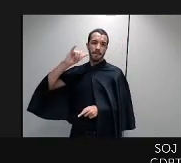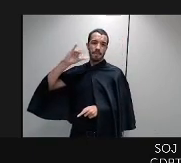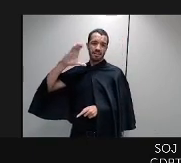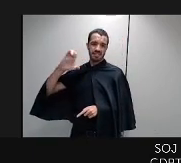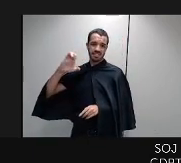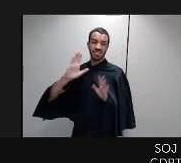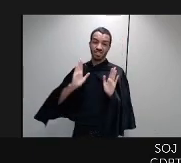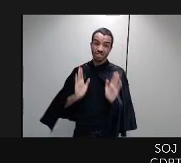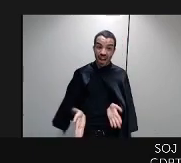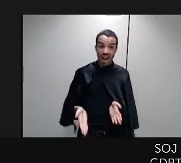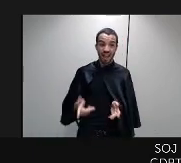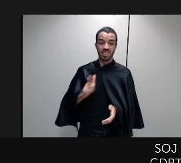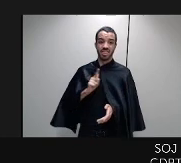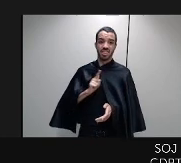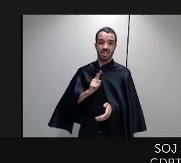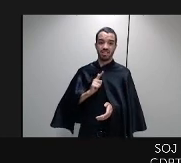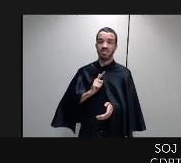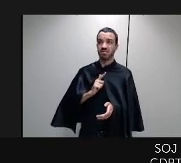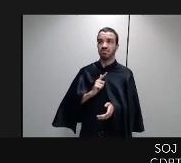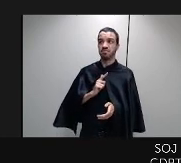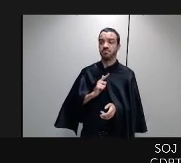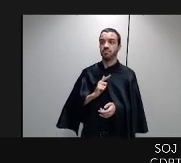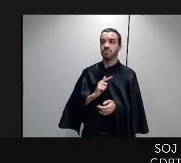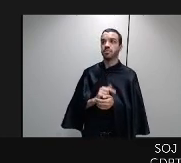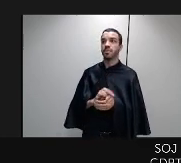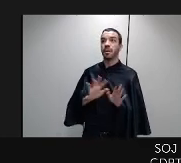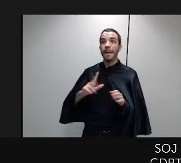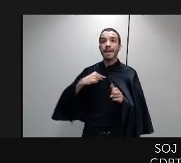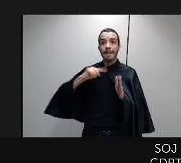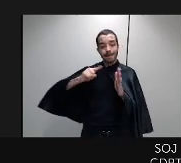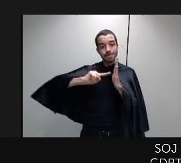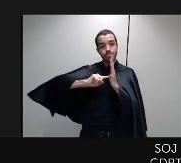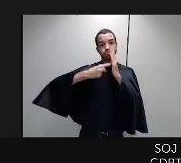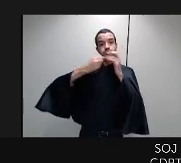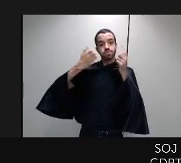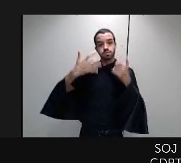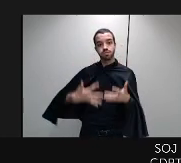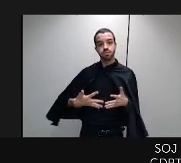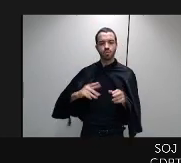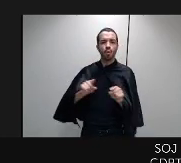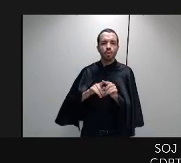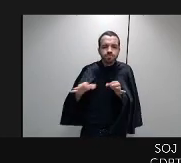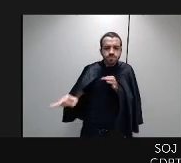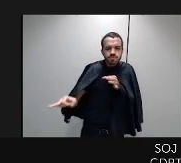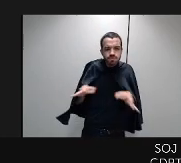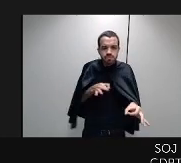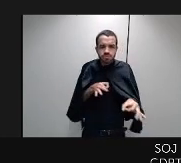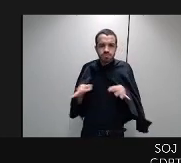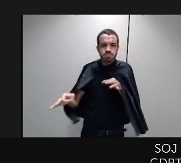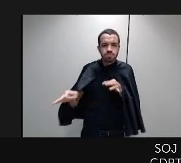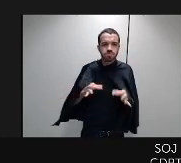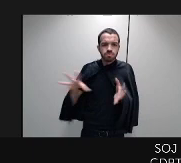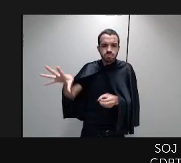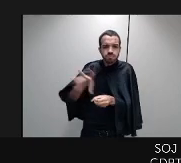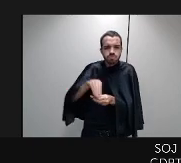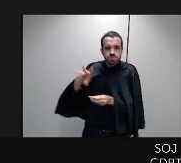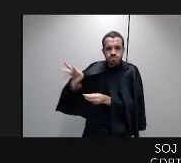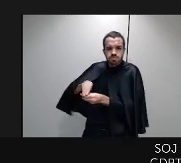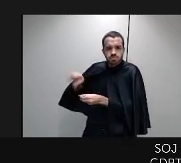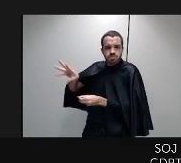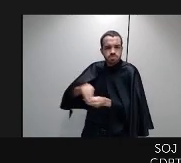mera são duas opções que eu estou voando aqui e organizando coletando esses